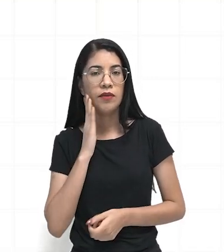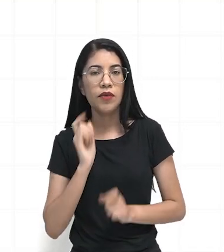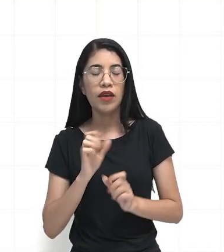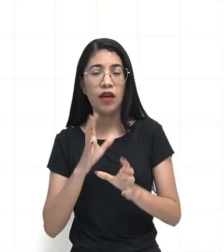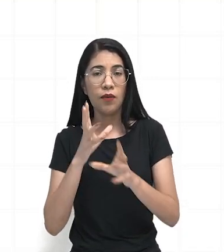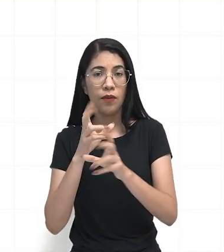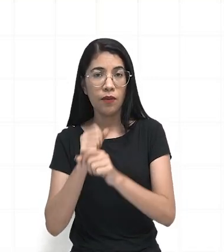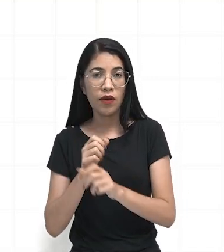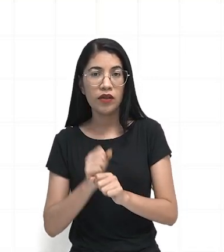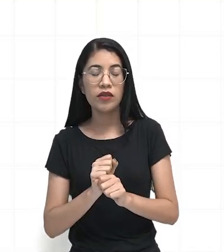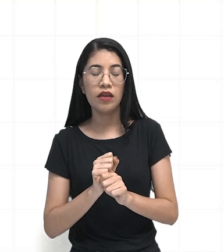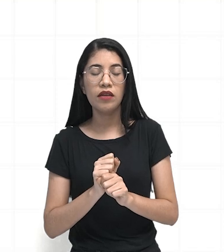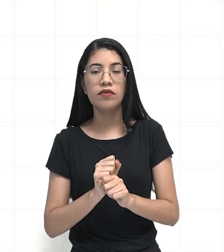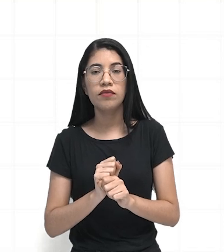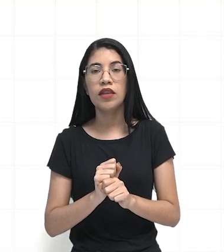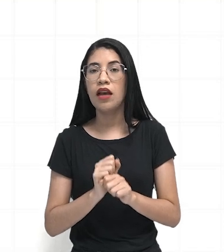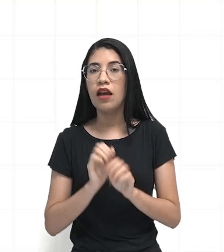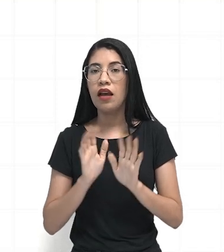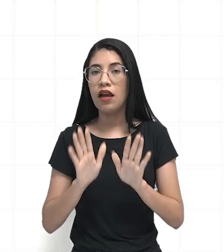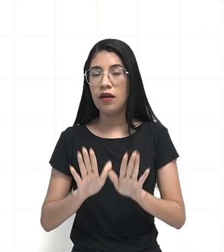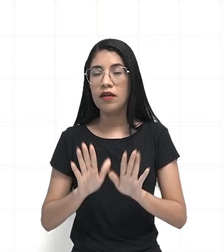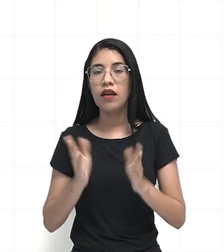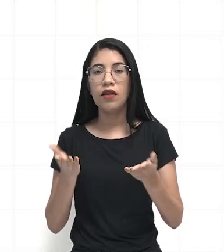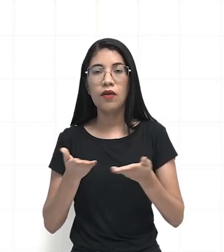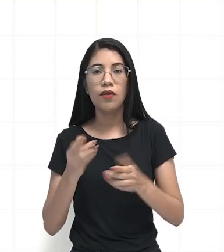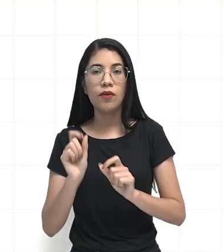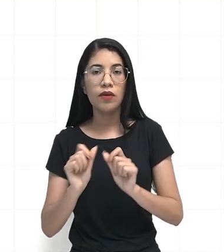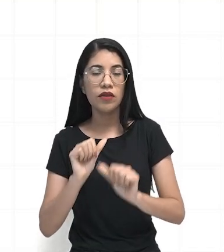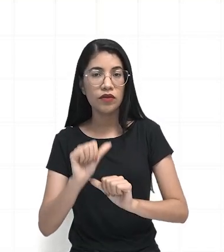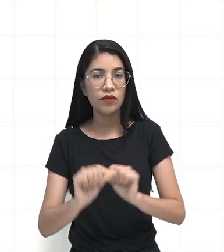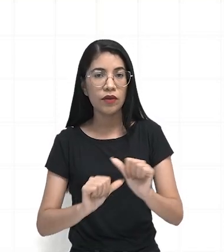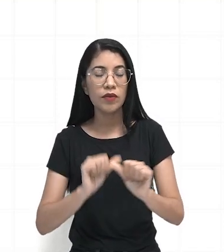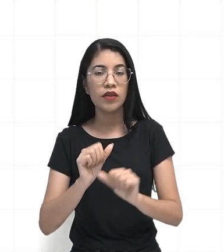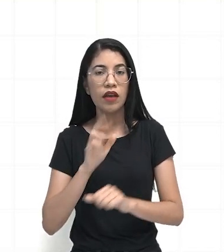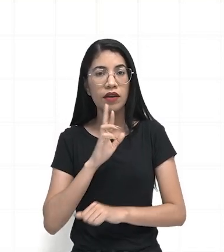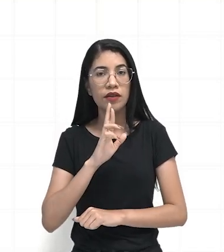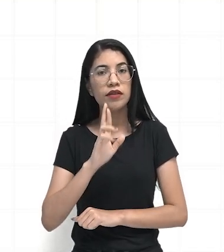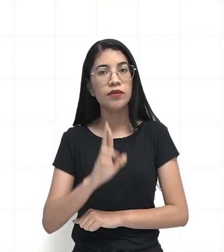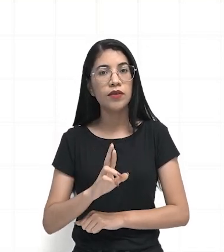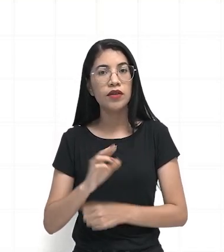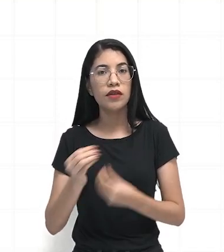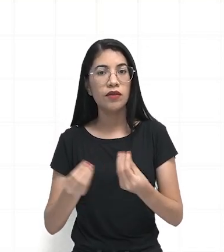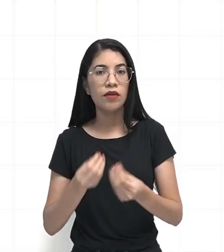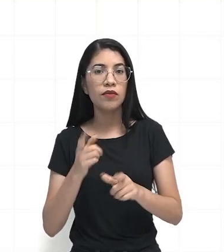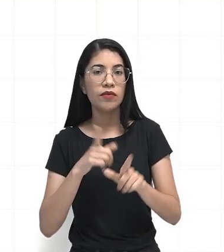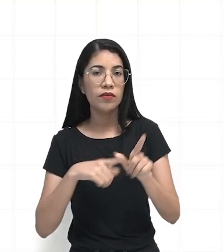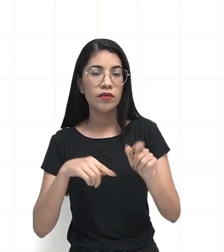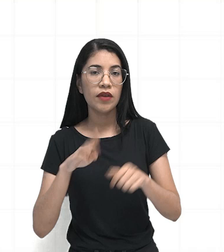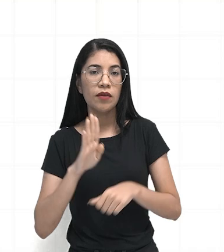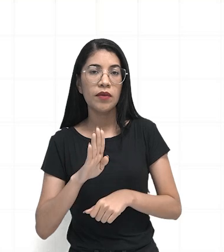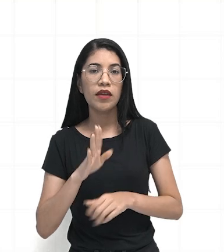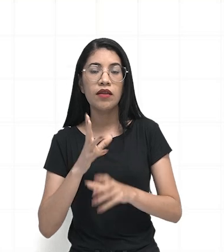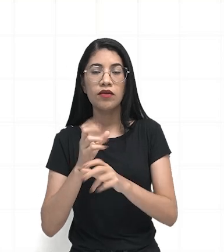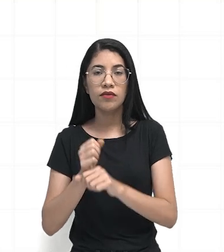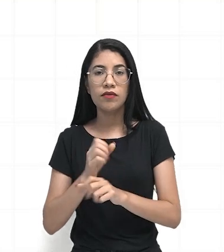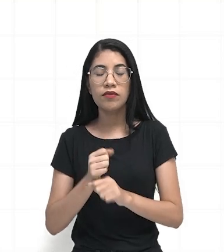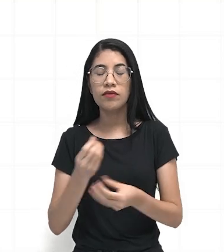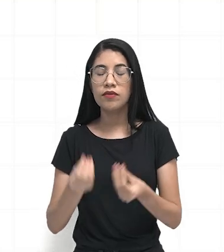amostral, então eu vou apenas agora mudar e colocar o resultado na letra B, tá